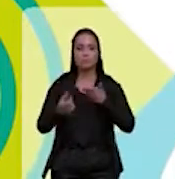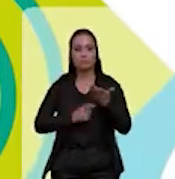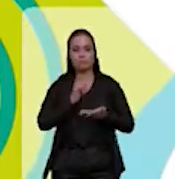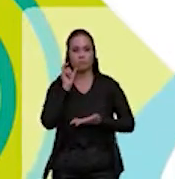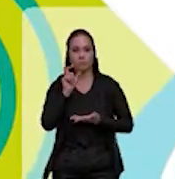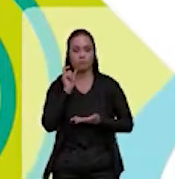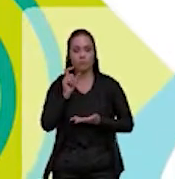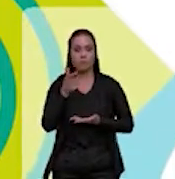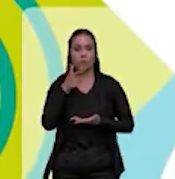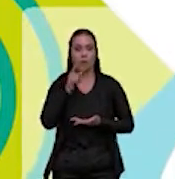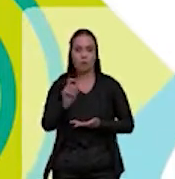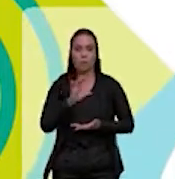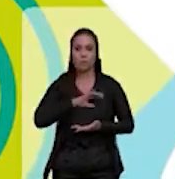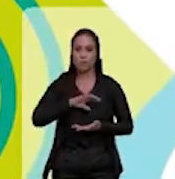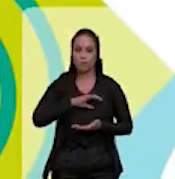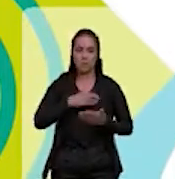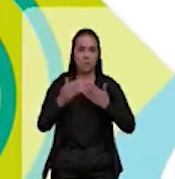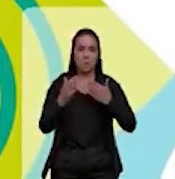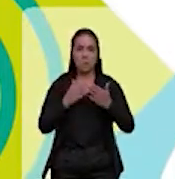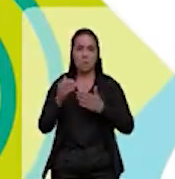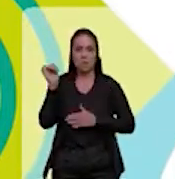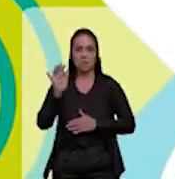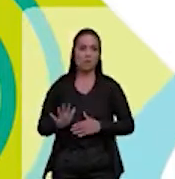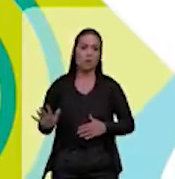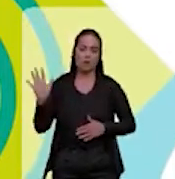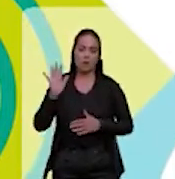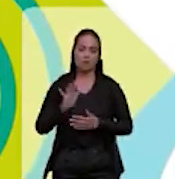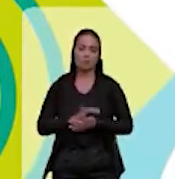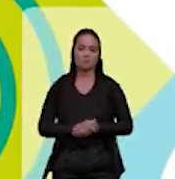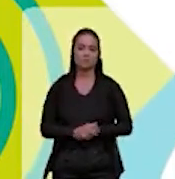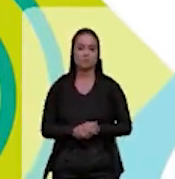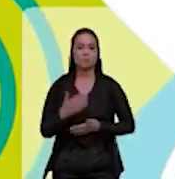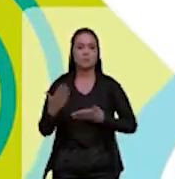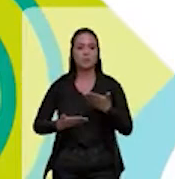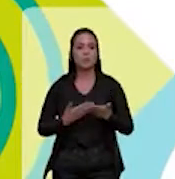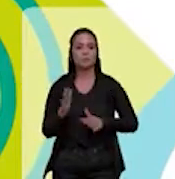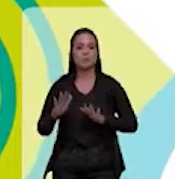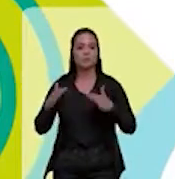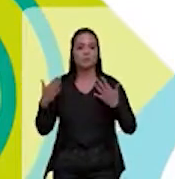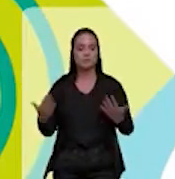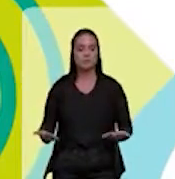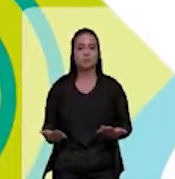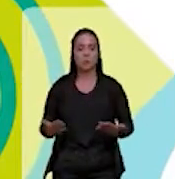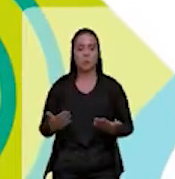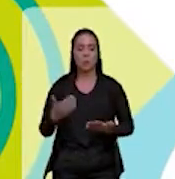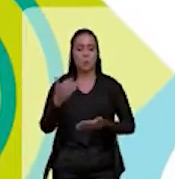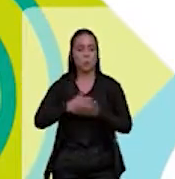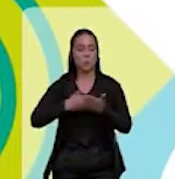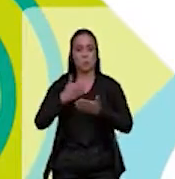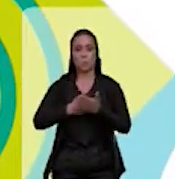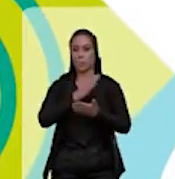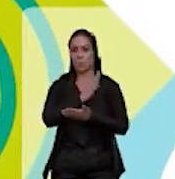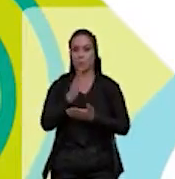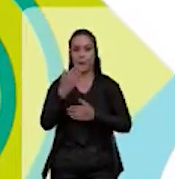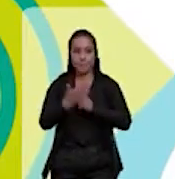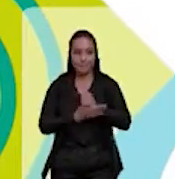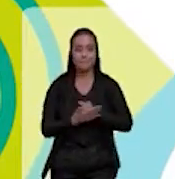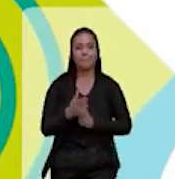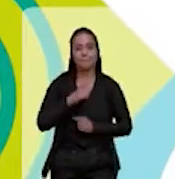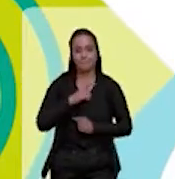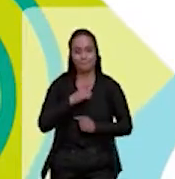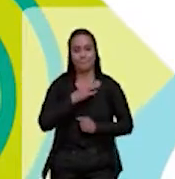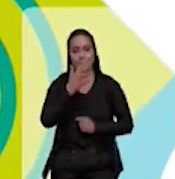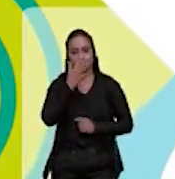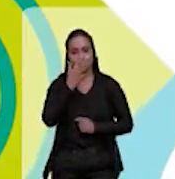da palavra em língua portuguesa Qualquer que seja a sua nacionalidade trata-se portanto de autora indispensável é uma biblioteca básica que